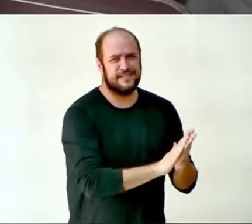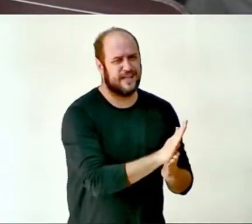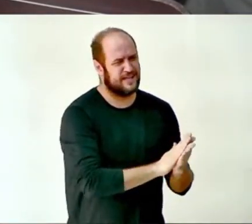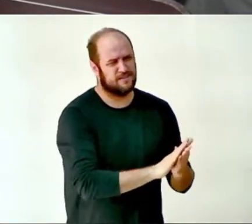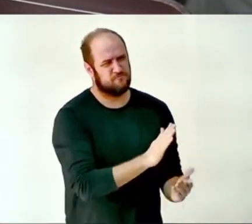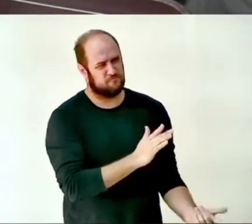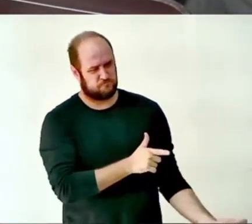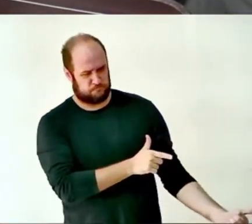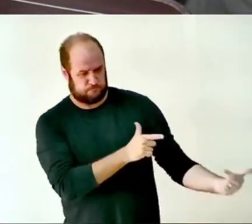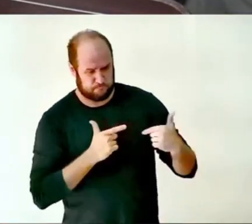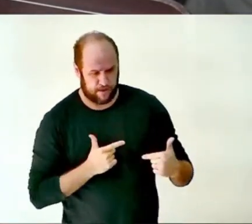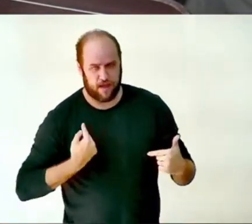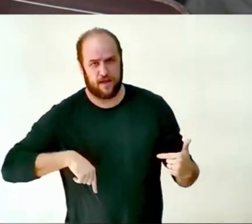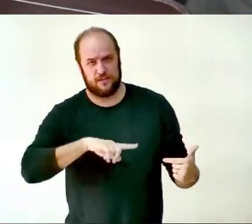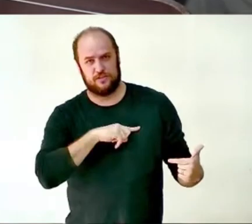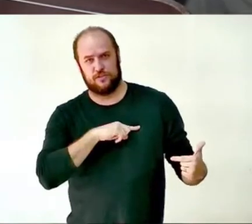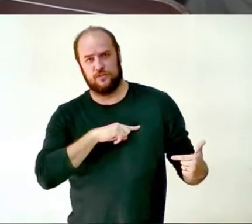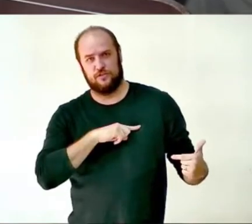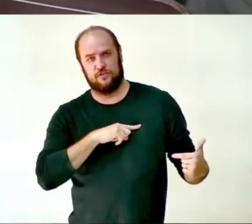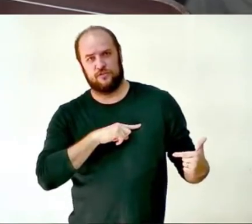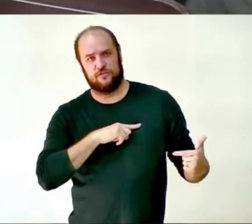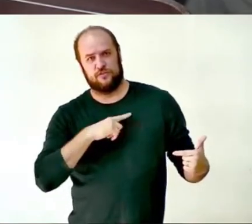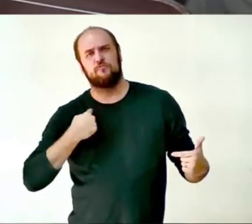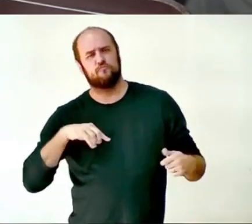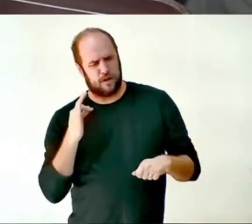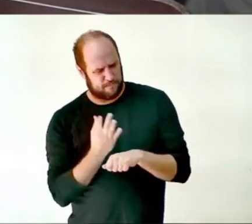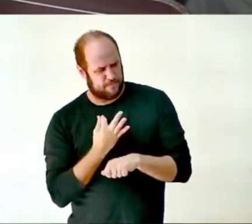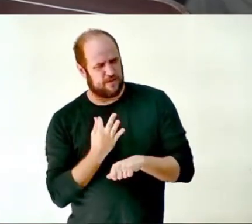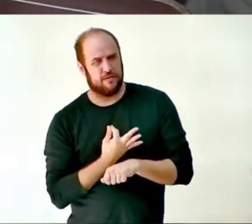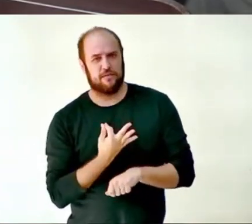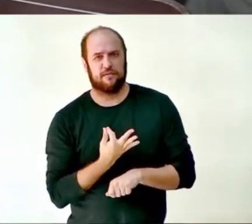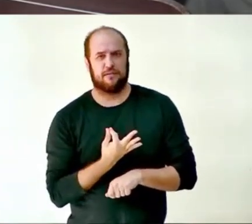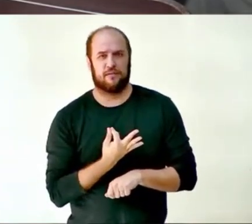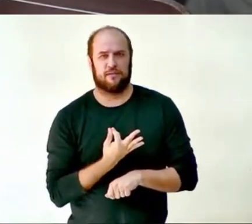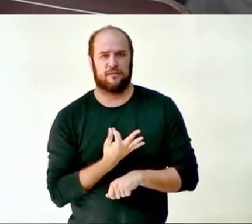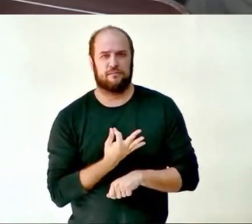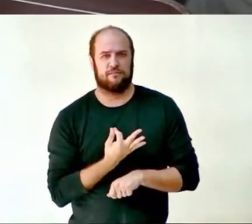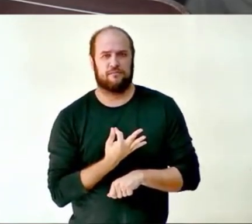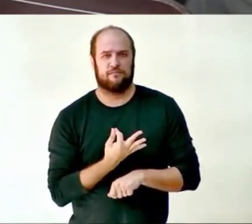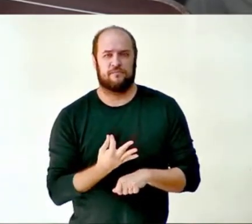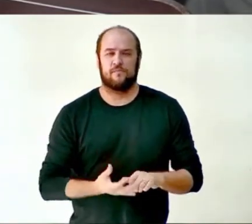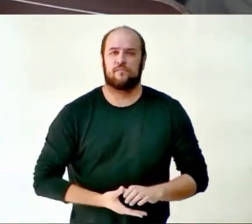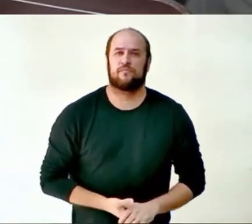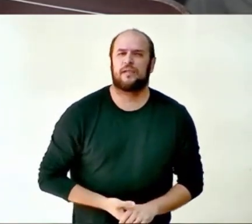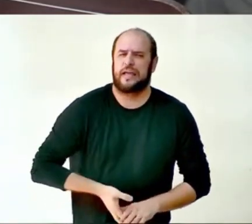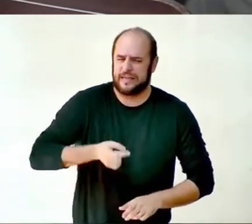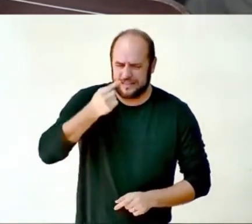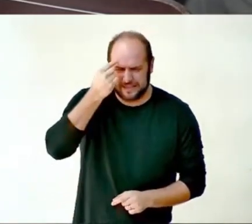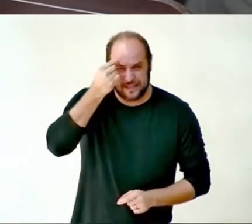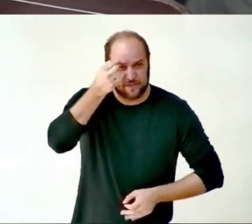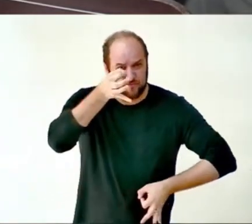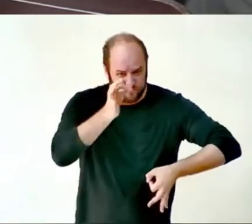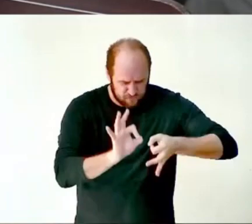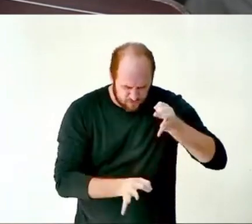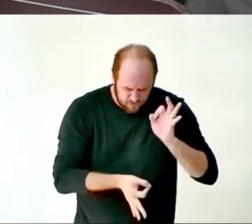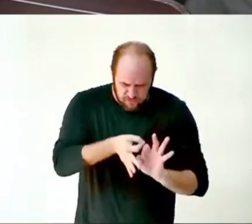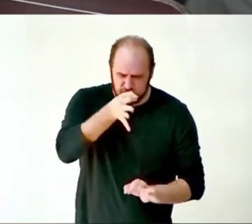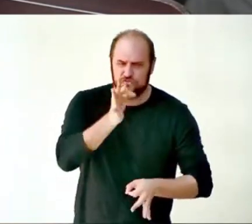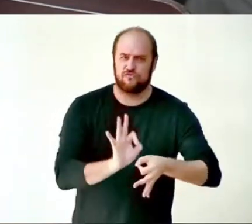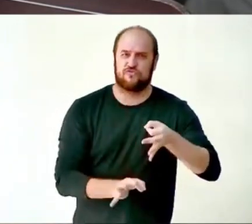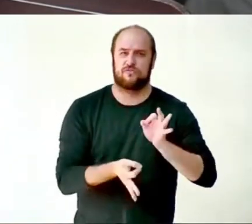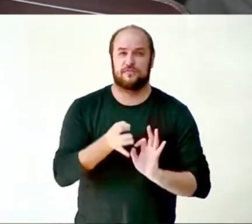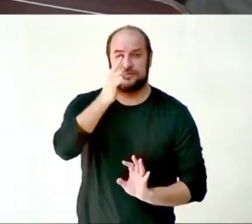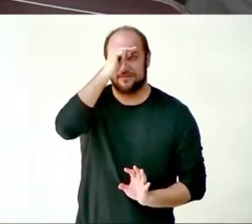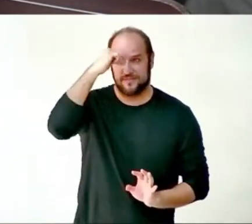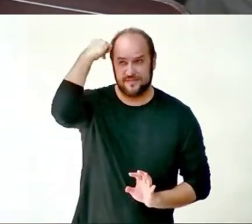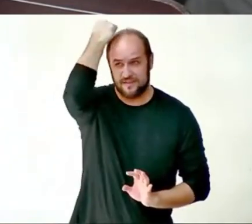Nenhum. Isso é um nível de sobriedade, um nível de critério de justiça. O santo Deus,